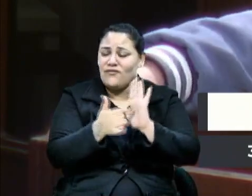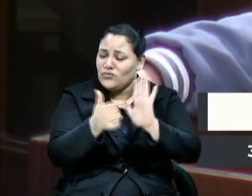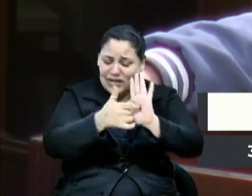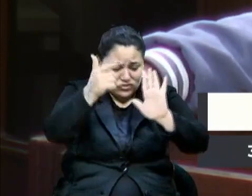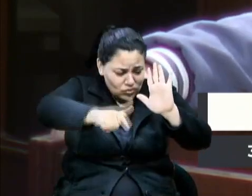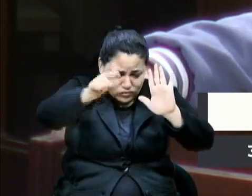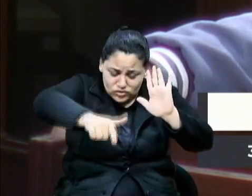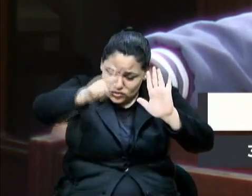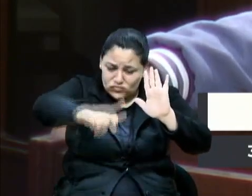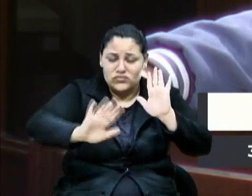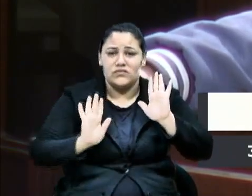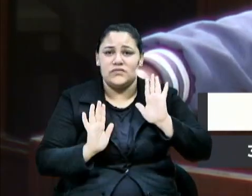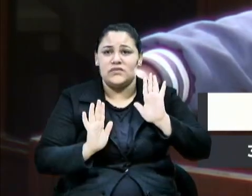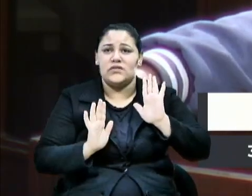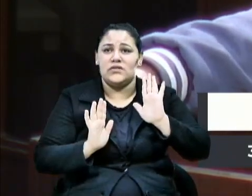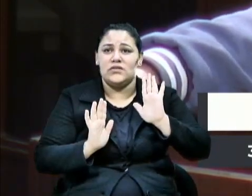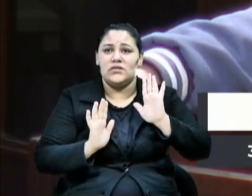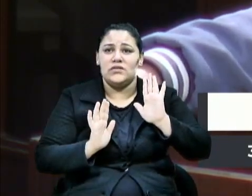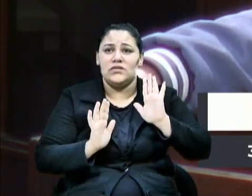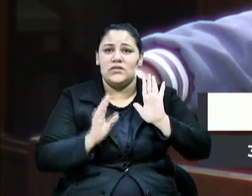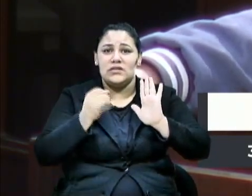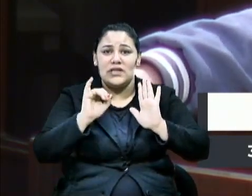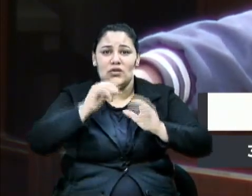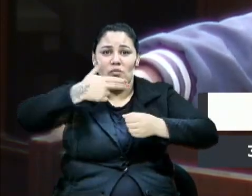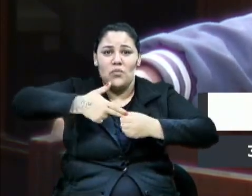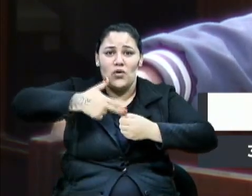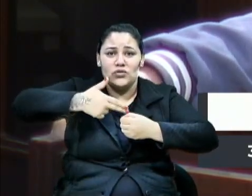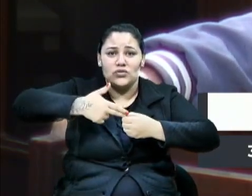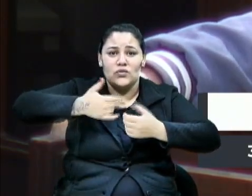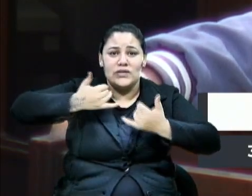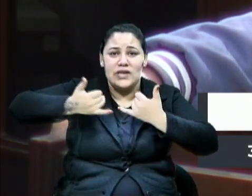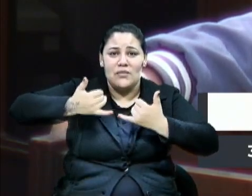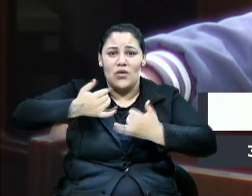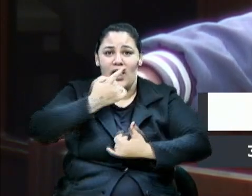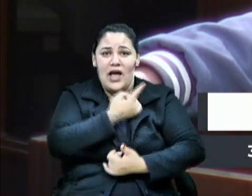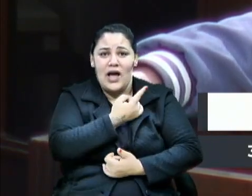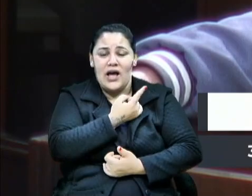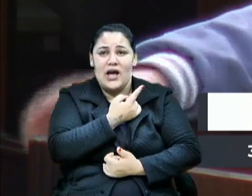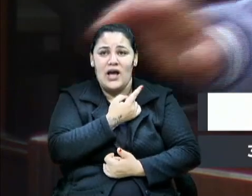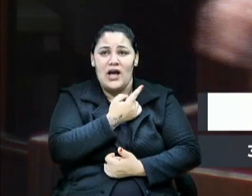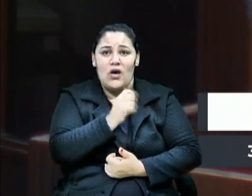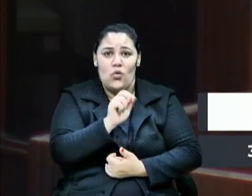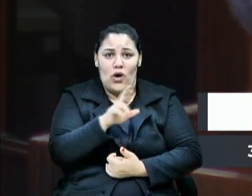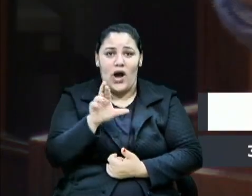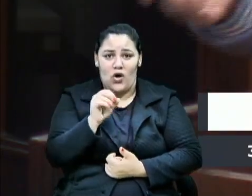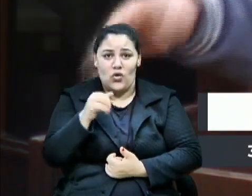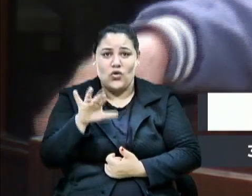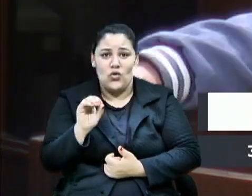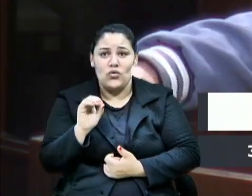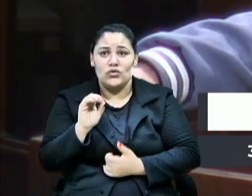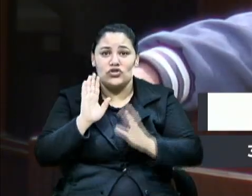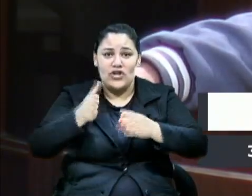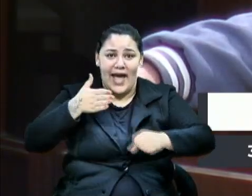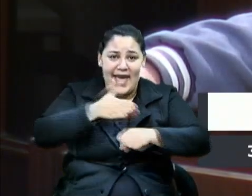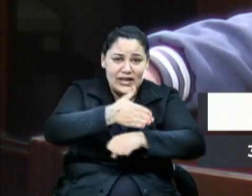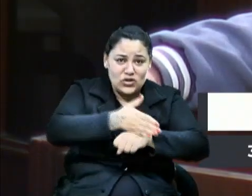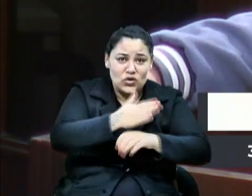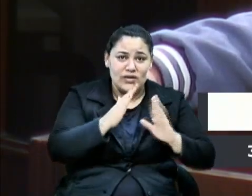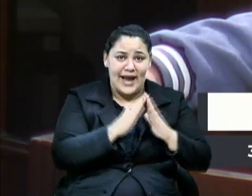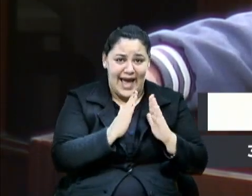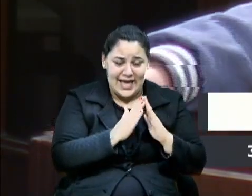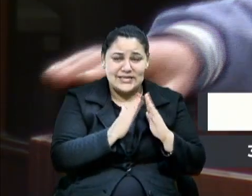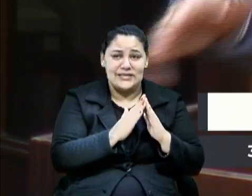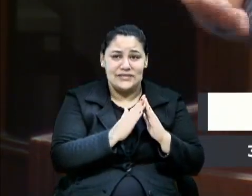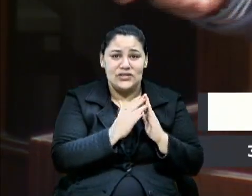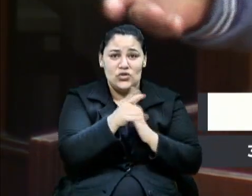for preciso. Se ali no posto, um exemplo lá de cima, o arroio, enfim, que já entrou ali na casa da Rita Furlan em